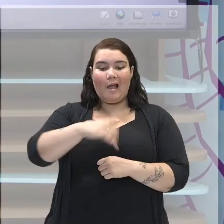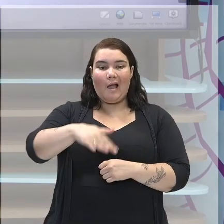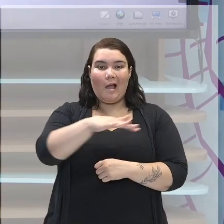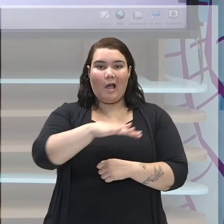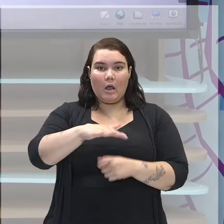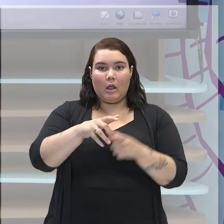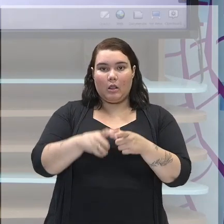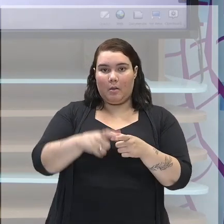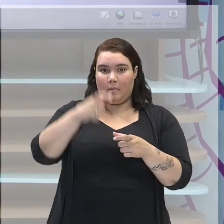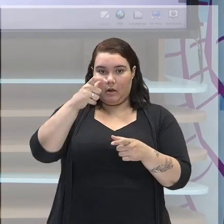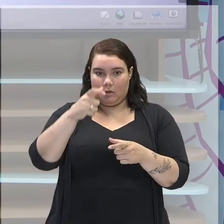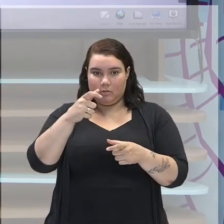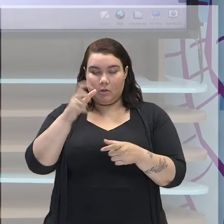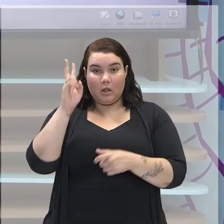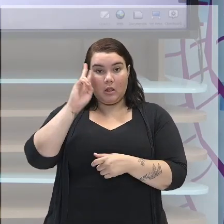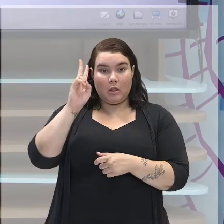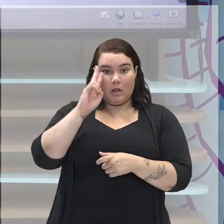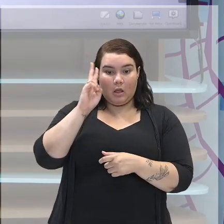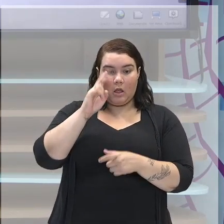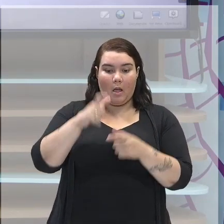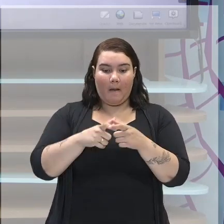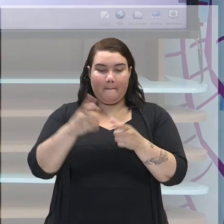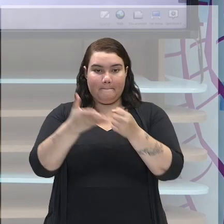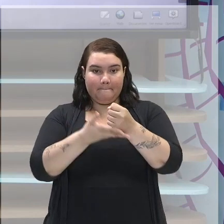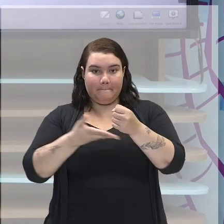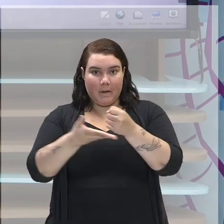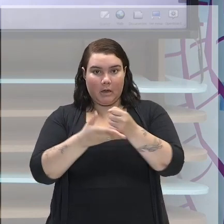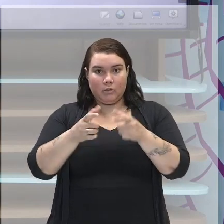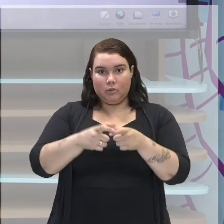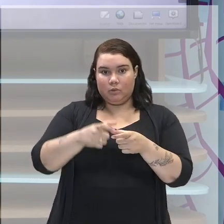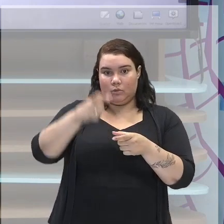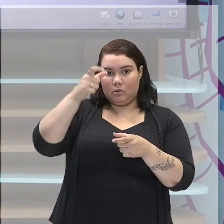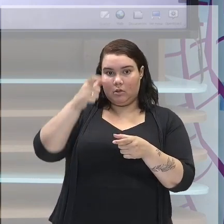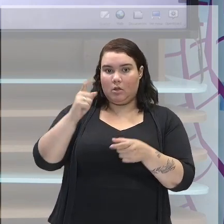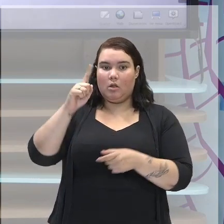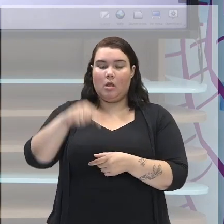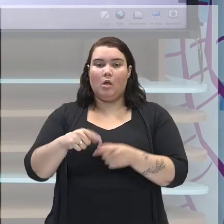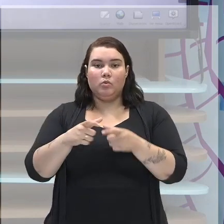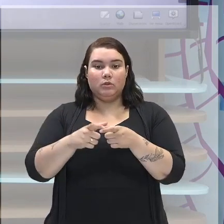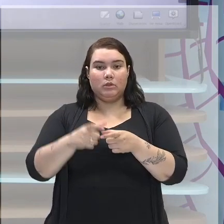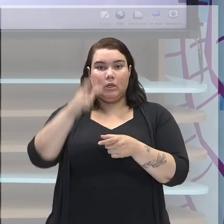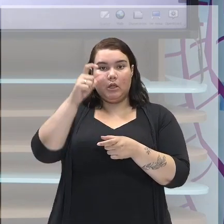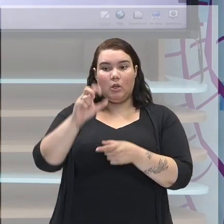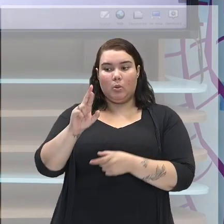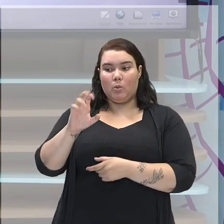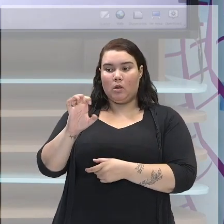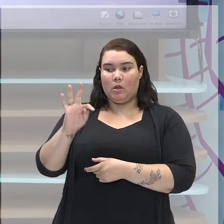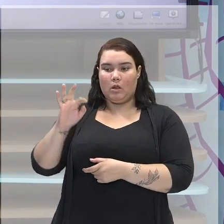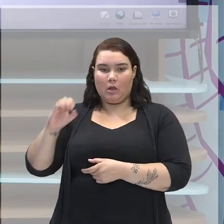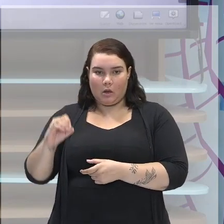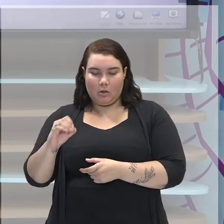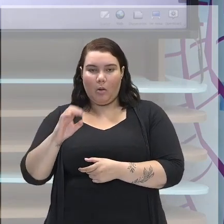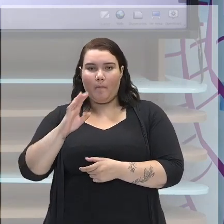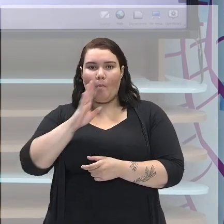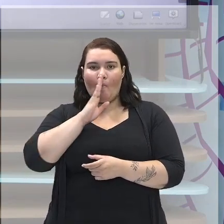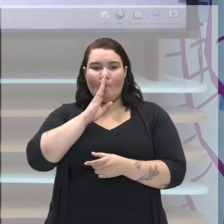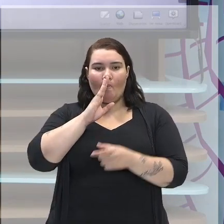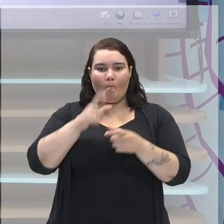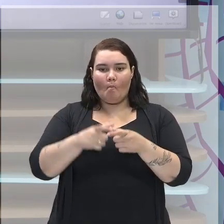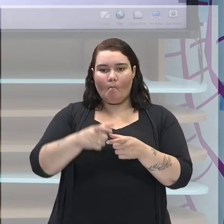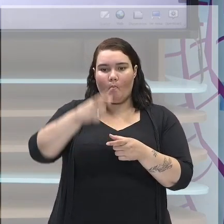base. Lembrando que a base do cilindro, nosso cilindro ele é um cilindro reto, beleza? Então ele